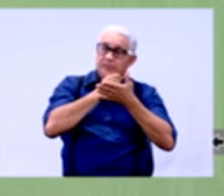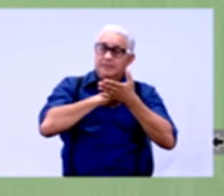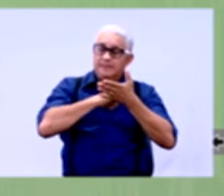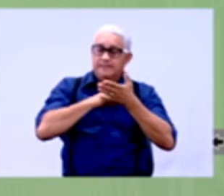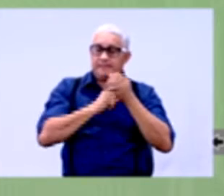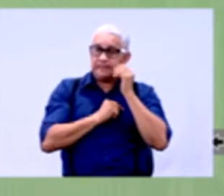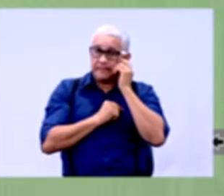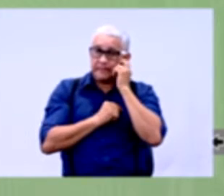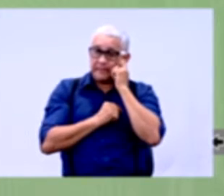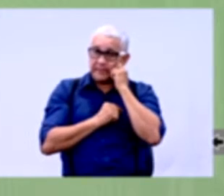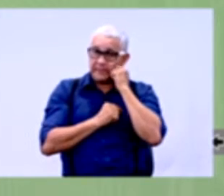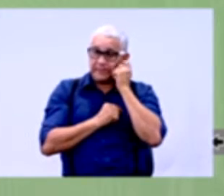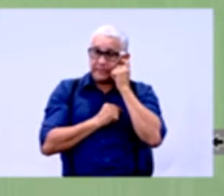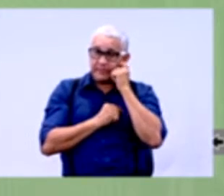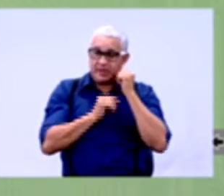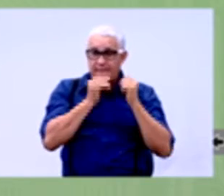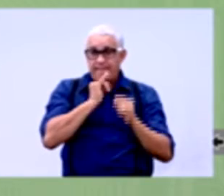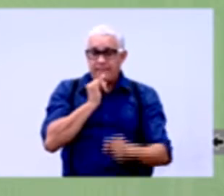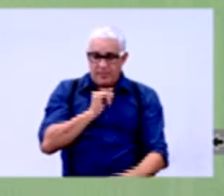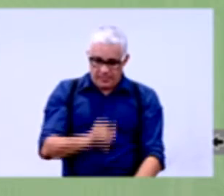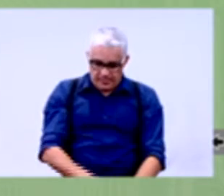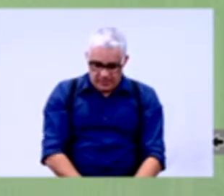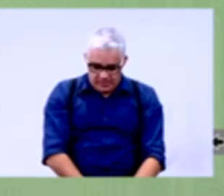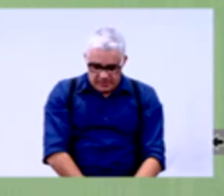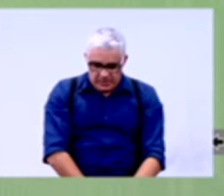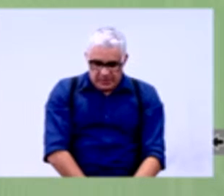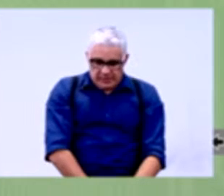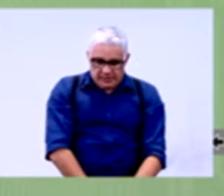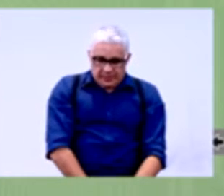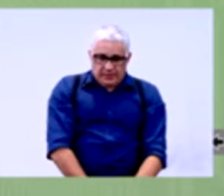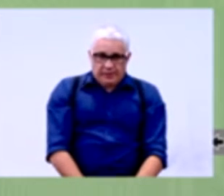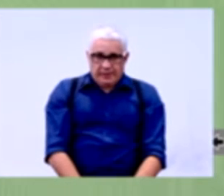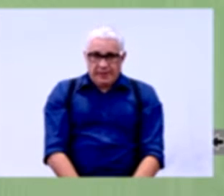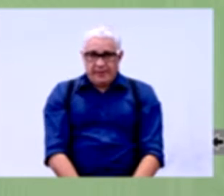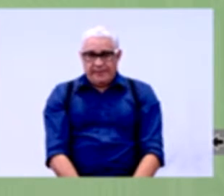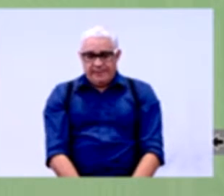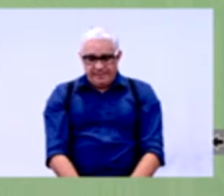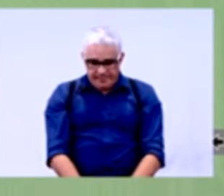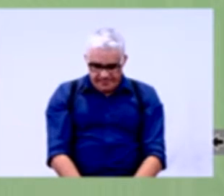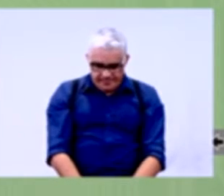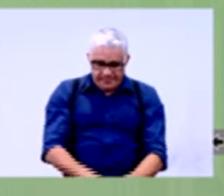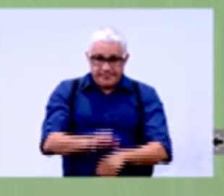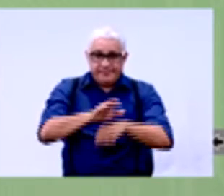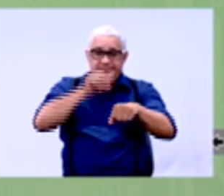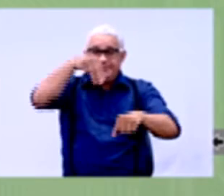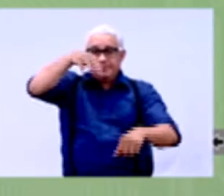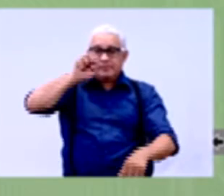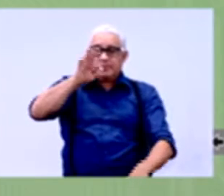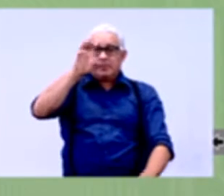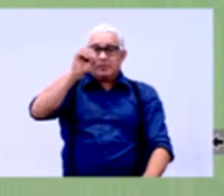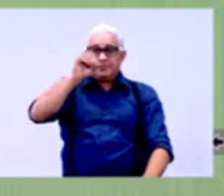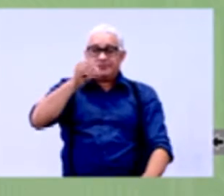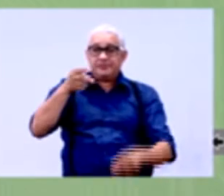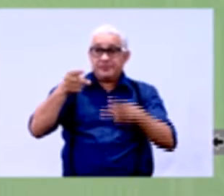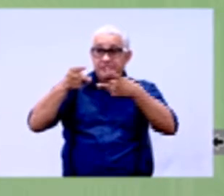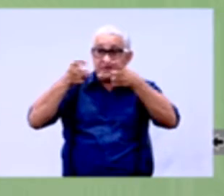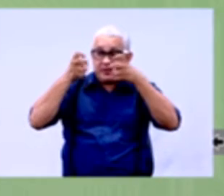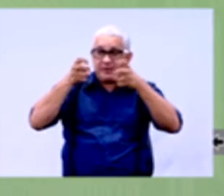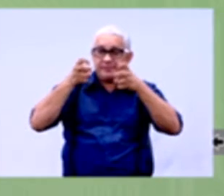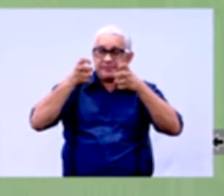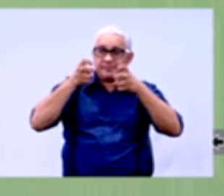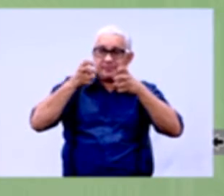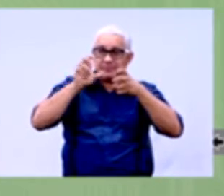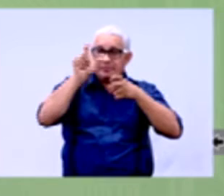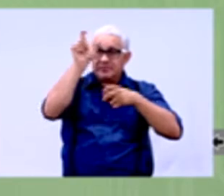temos, digamos, quem vai fazer a chamada do método identifica cliente é